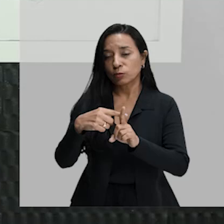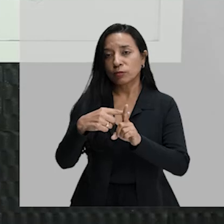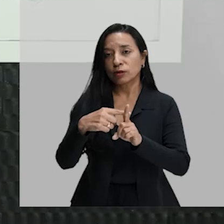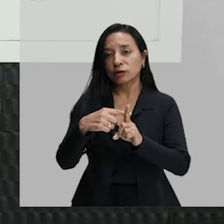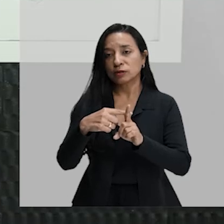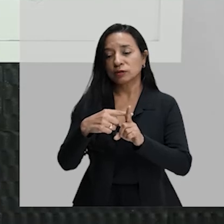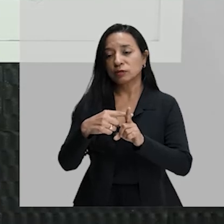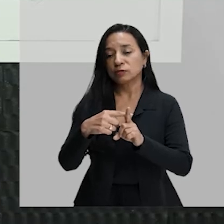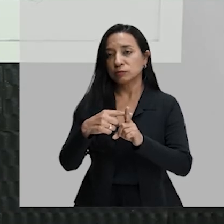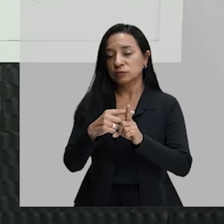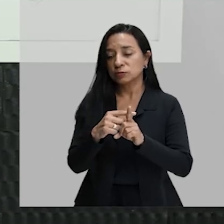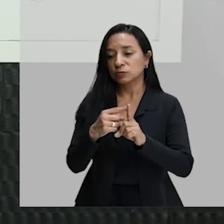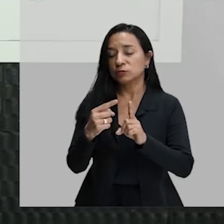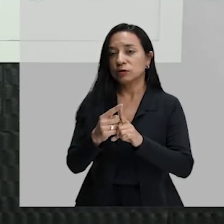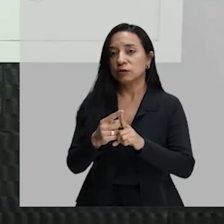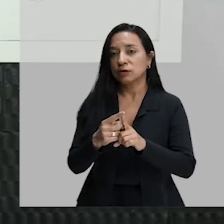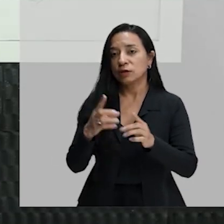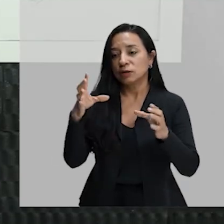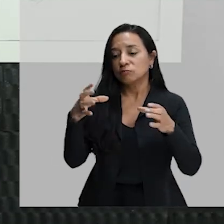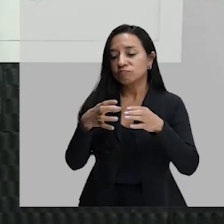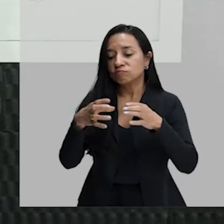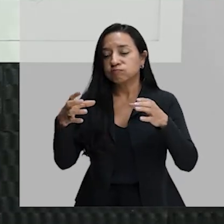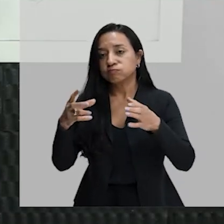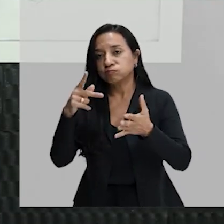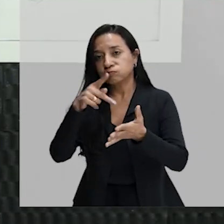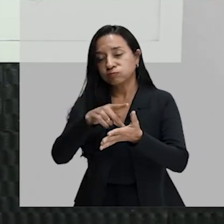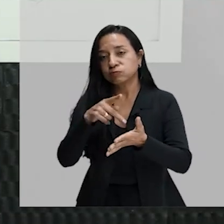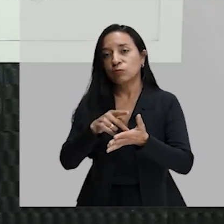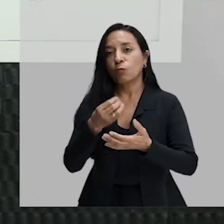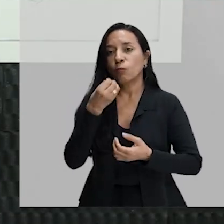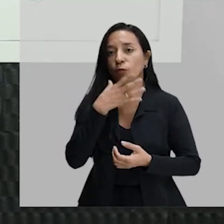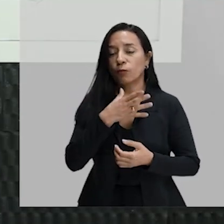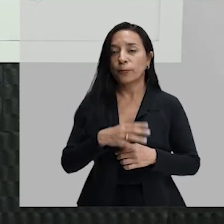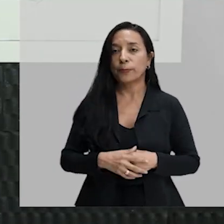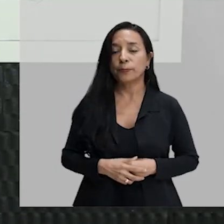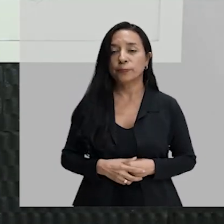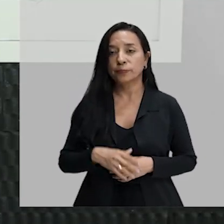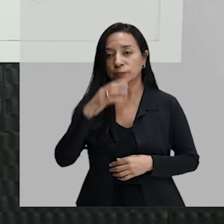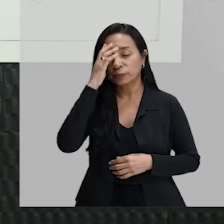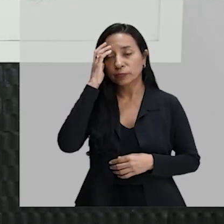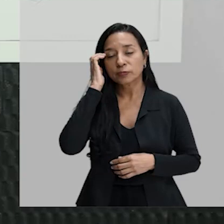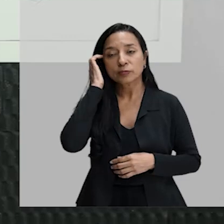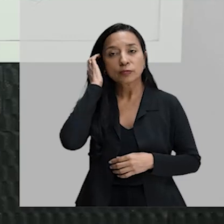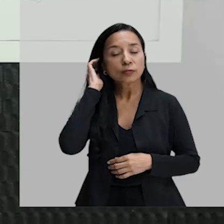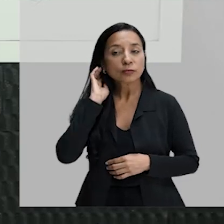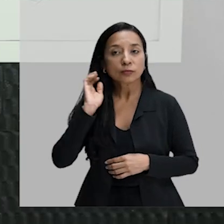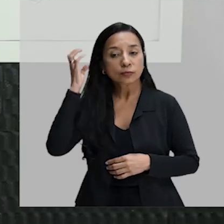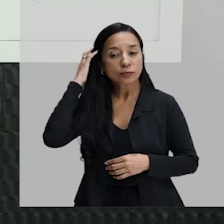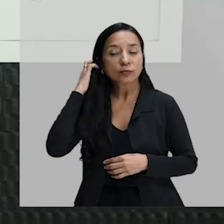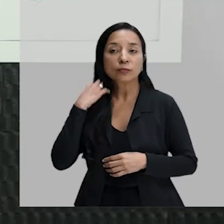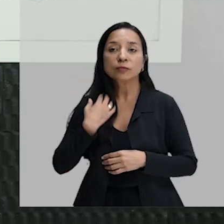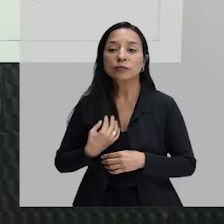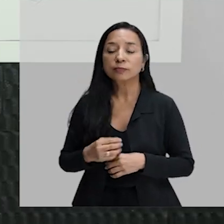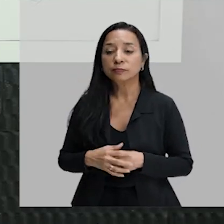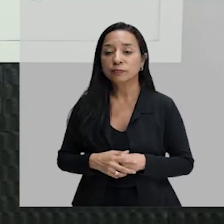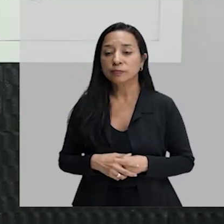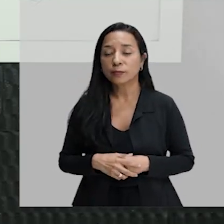aí deste líquido, tá ok? Bom, ainda sobre dilatação dos